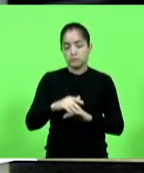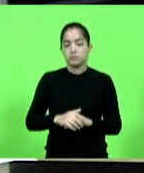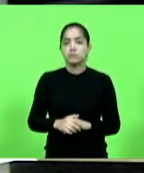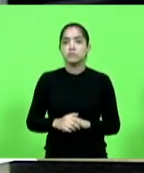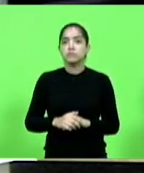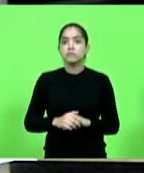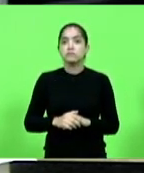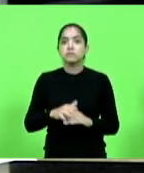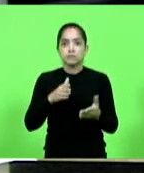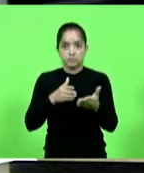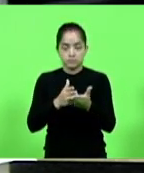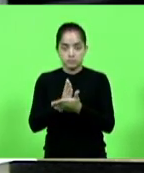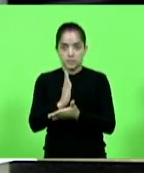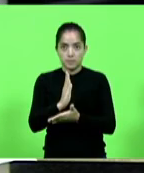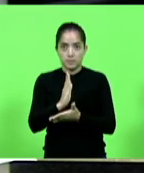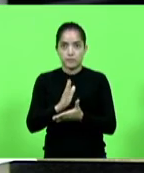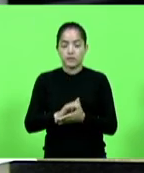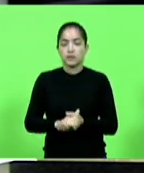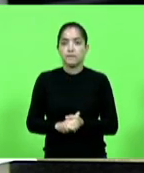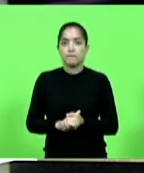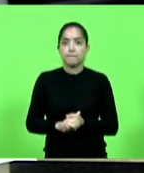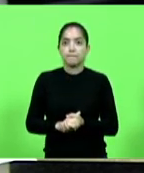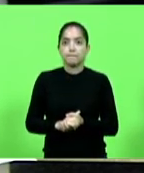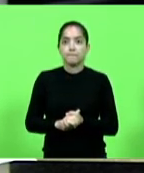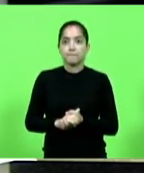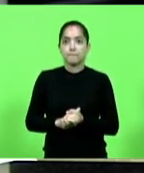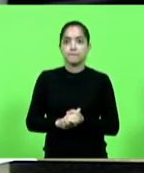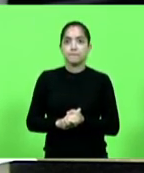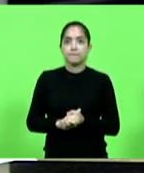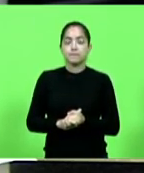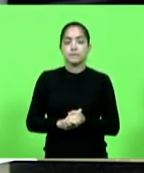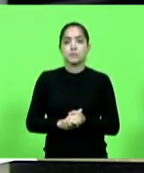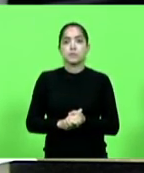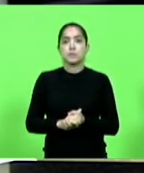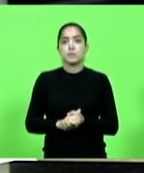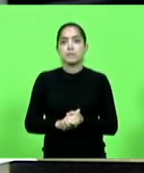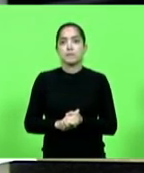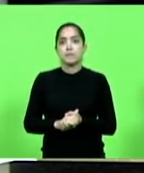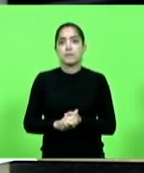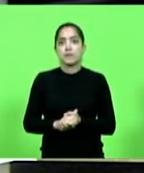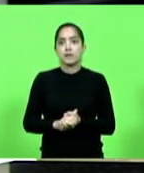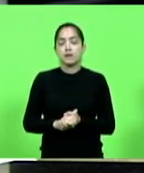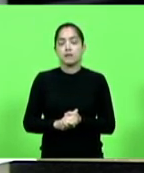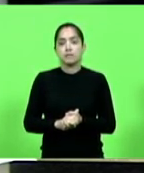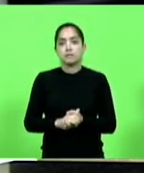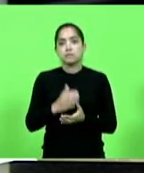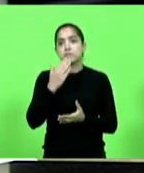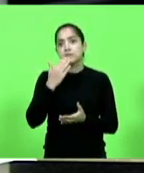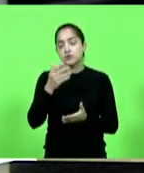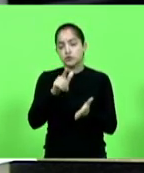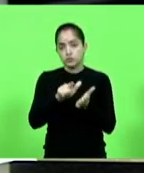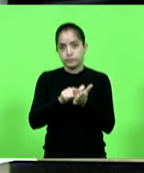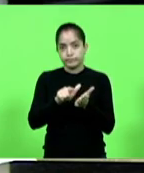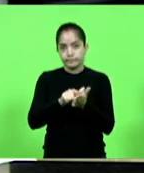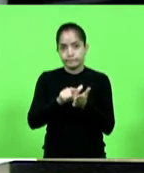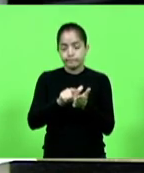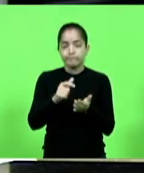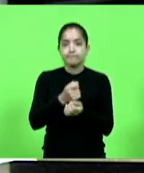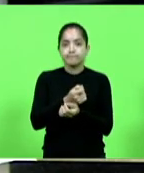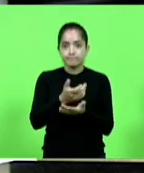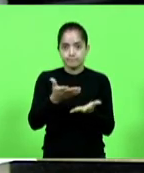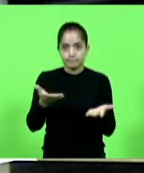presidente deu-as por aprovadas. Expediente. O senhor presidente solicitou que se